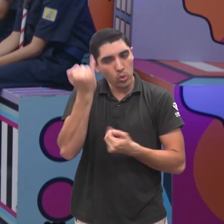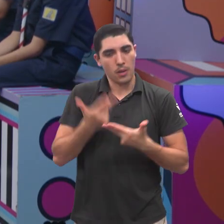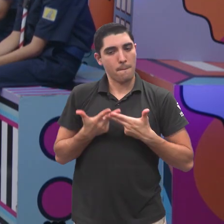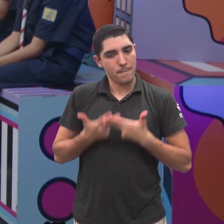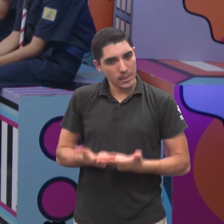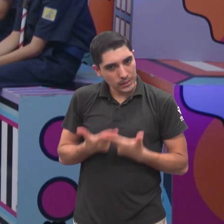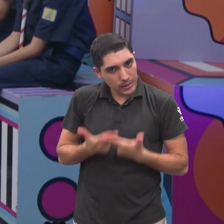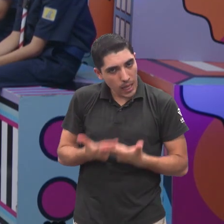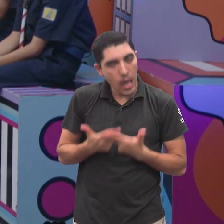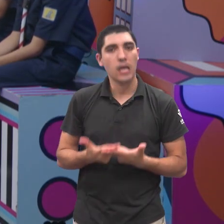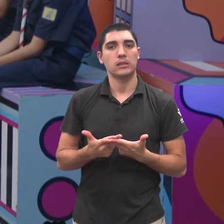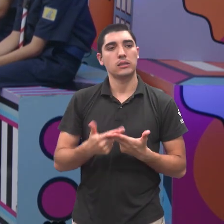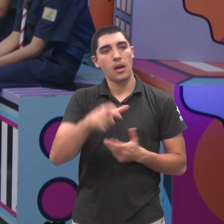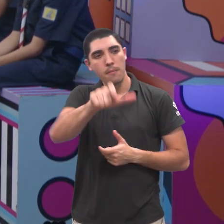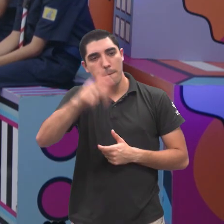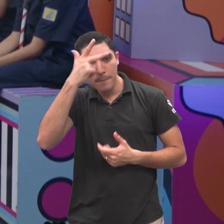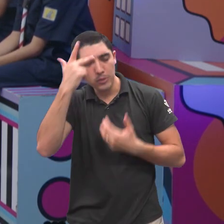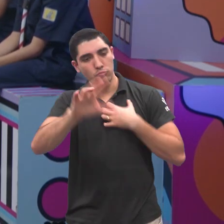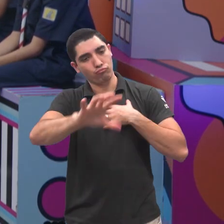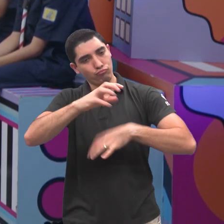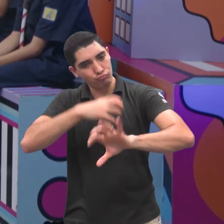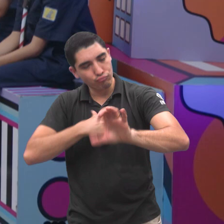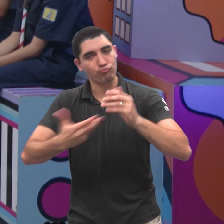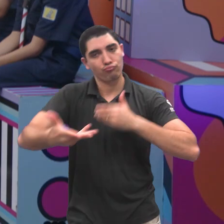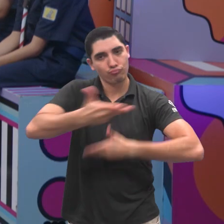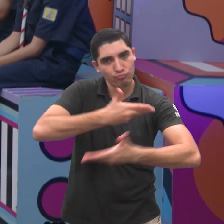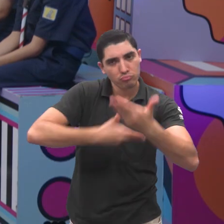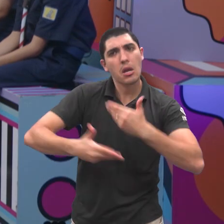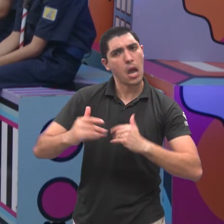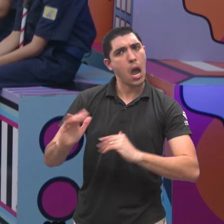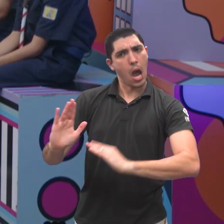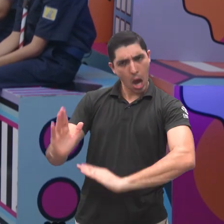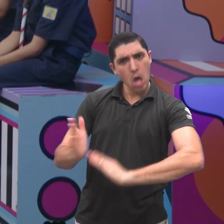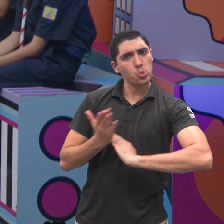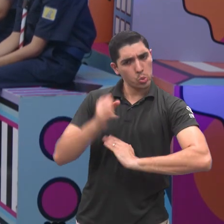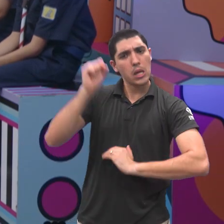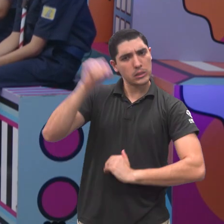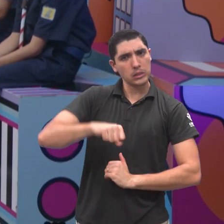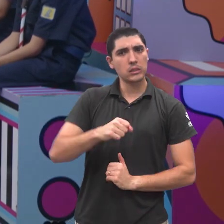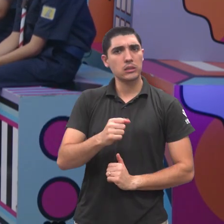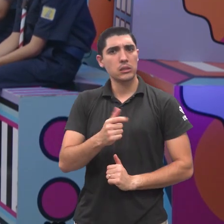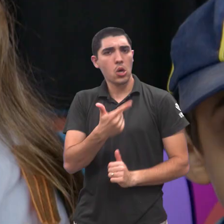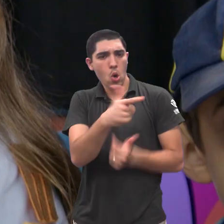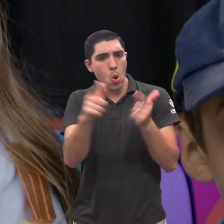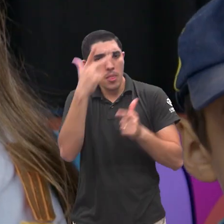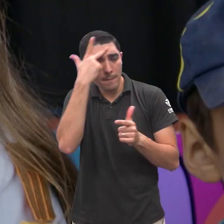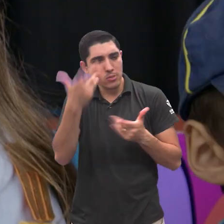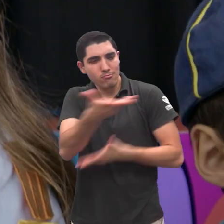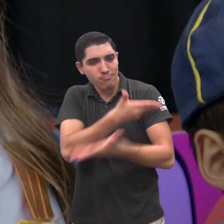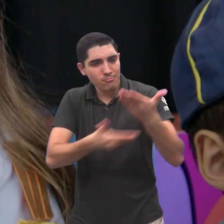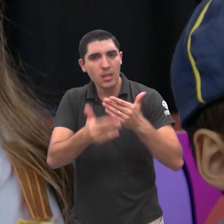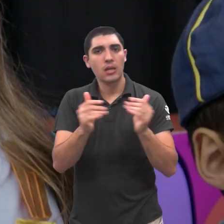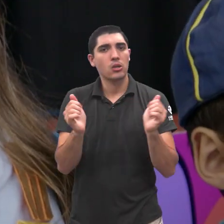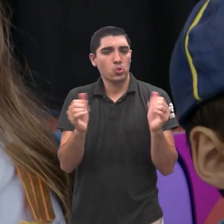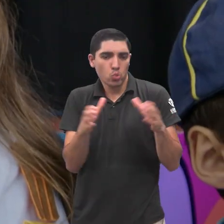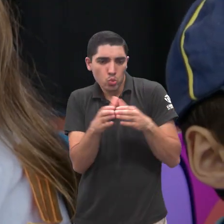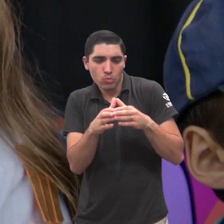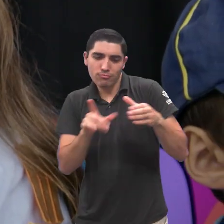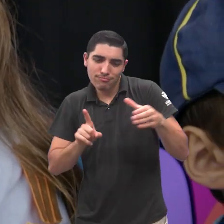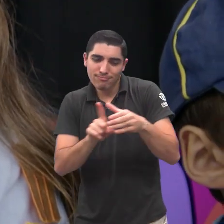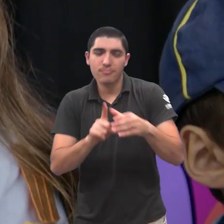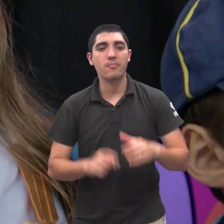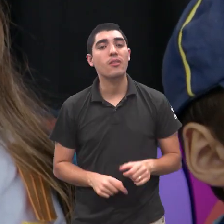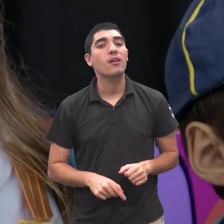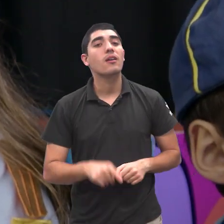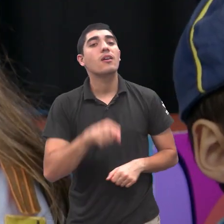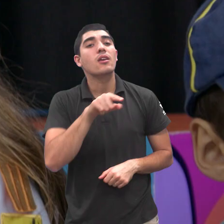outras pessoas, mordomia com as nossas coisas. Em geral, ajuda bastante, sim, na convivência com as outras pessoas, trabalhar em equipe. E Com seus